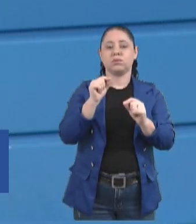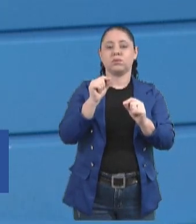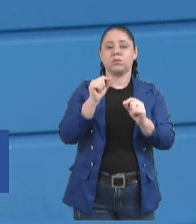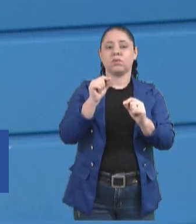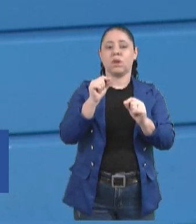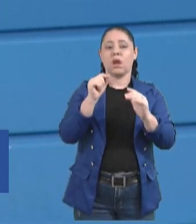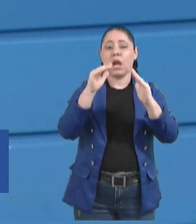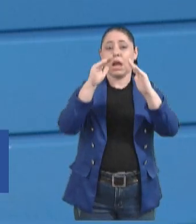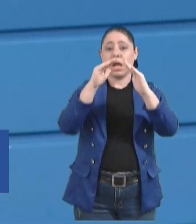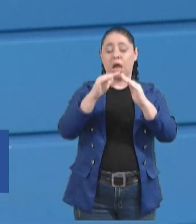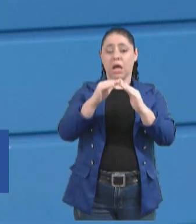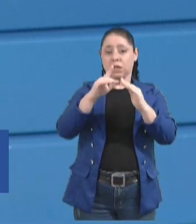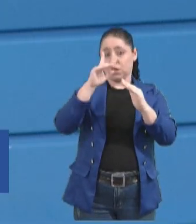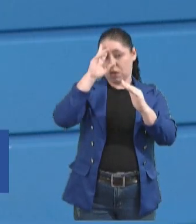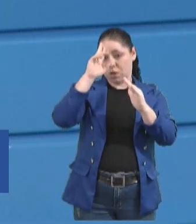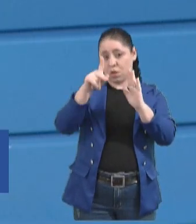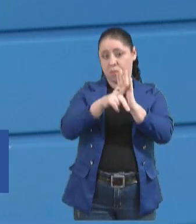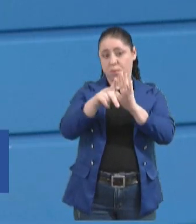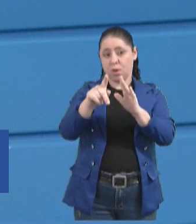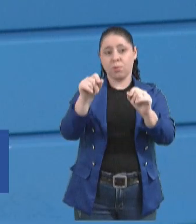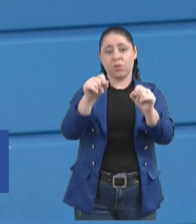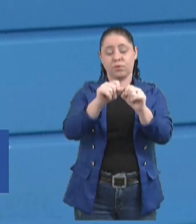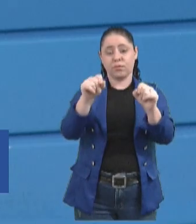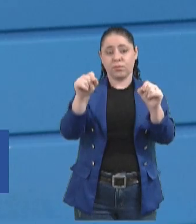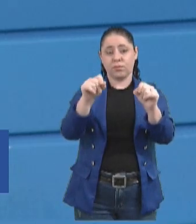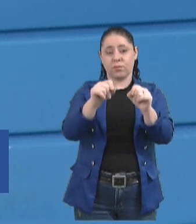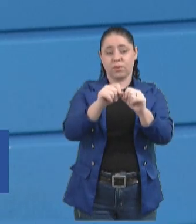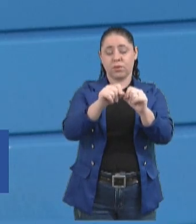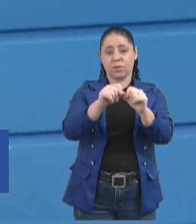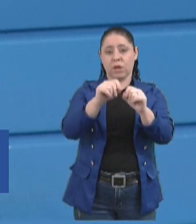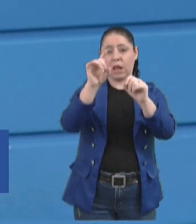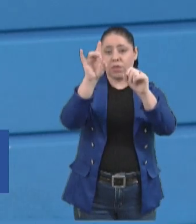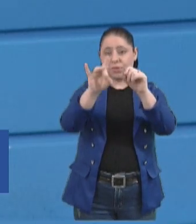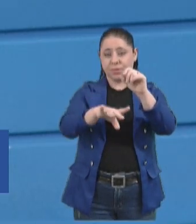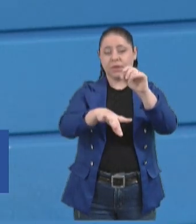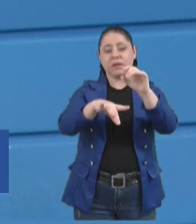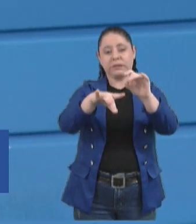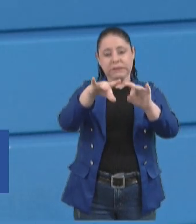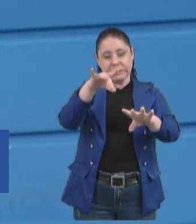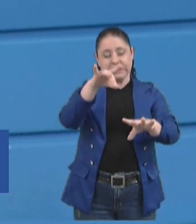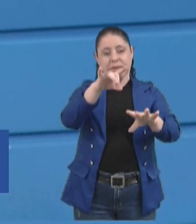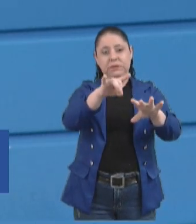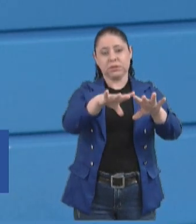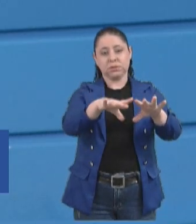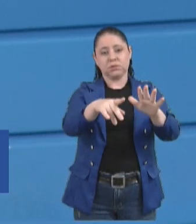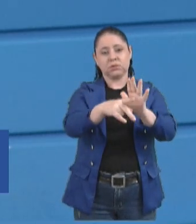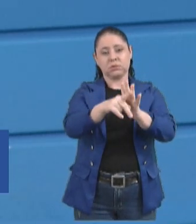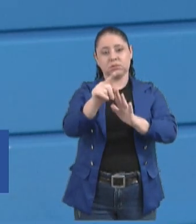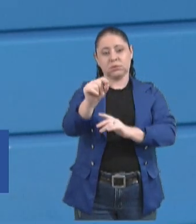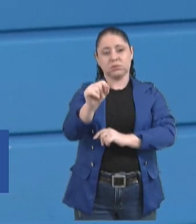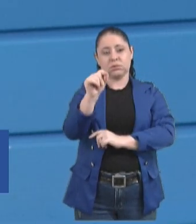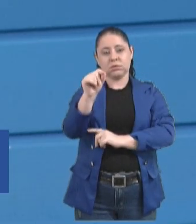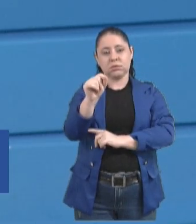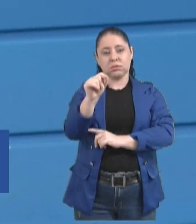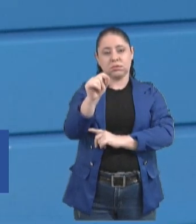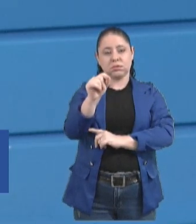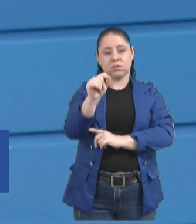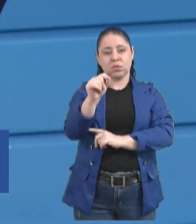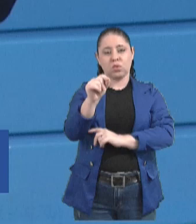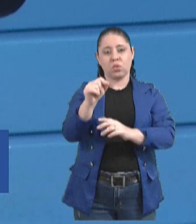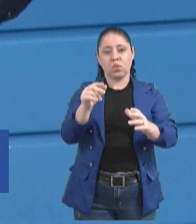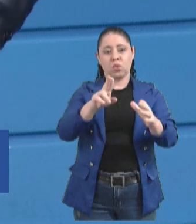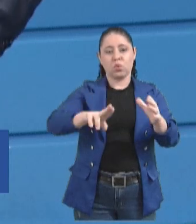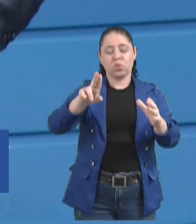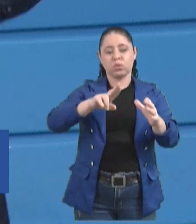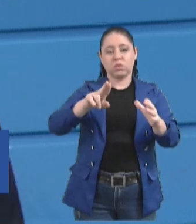uma casa própria para fazer o descarte do vasilhame que eu